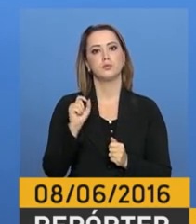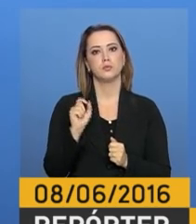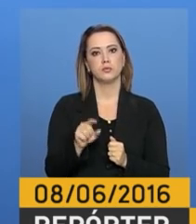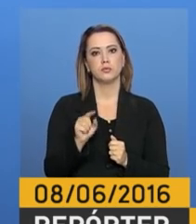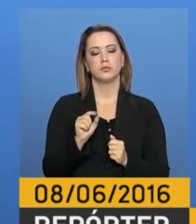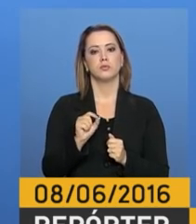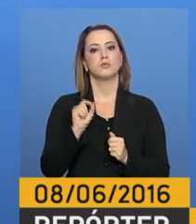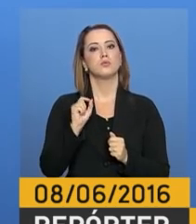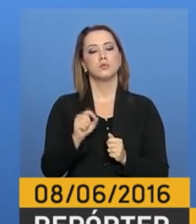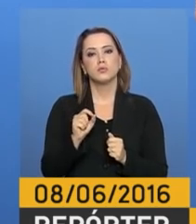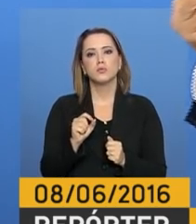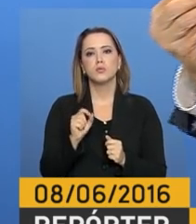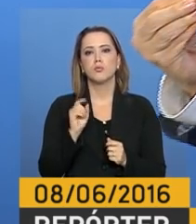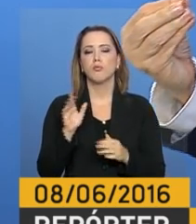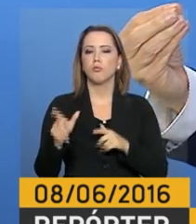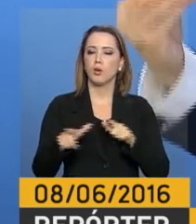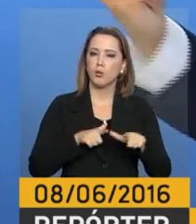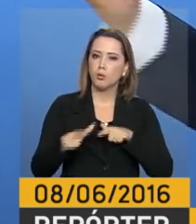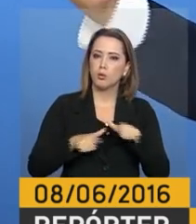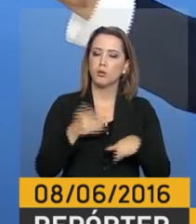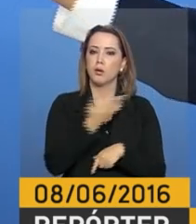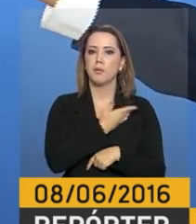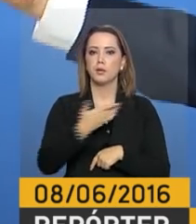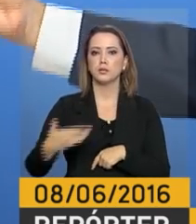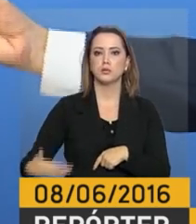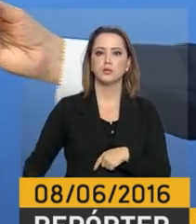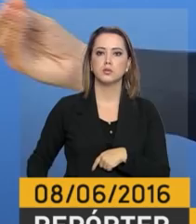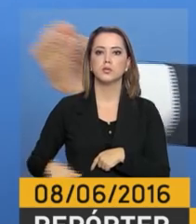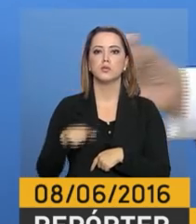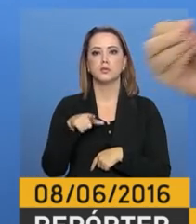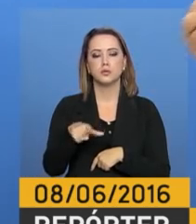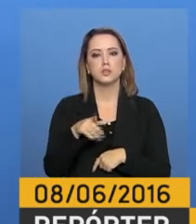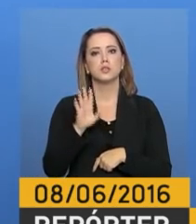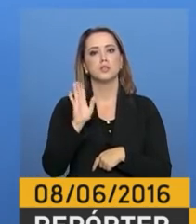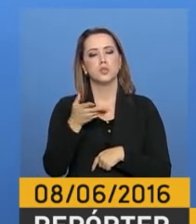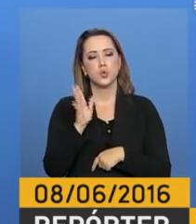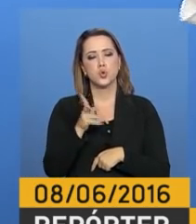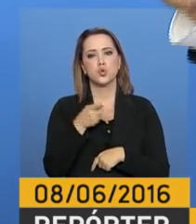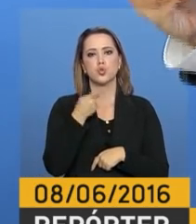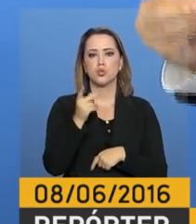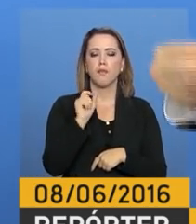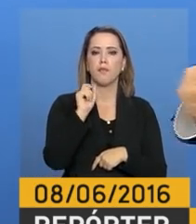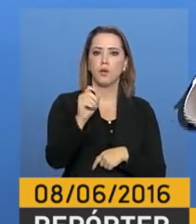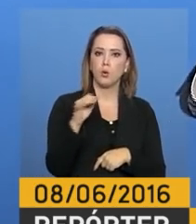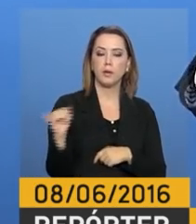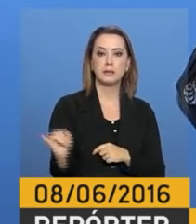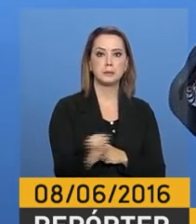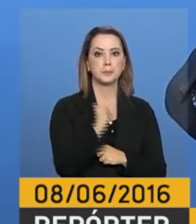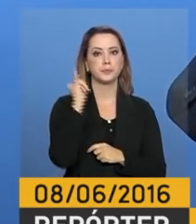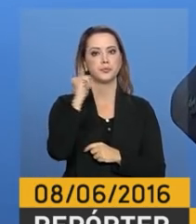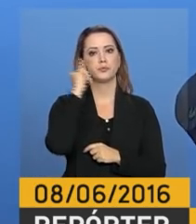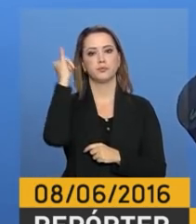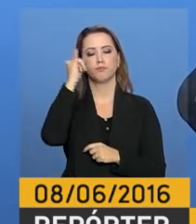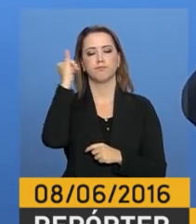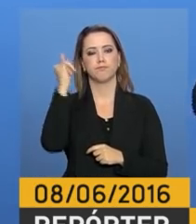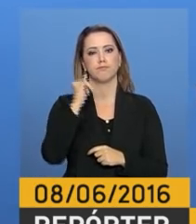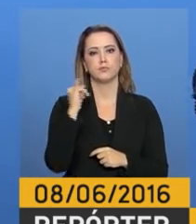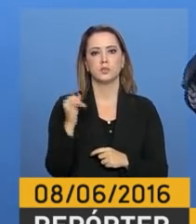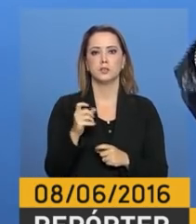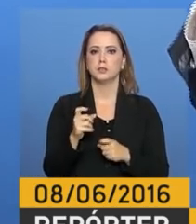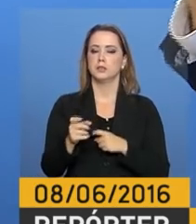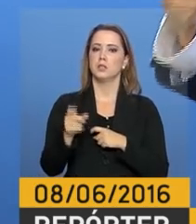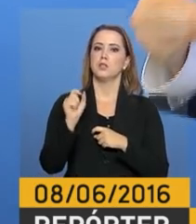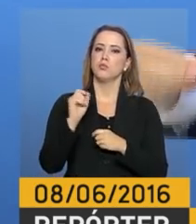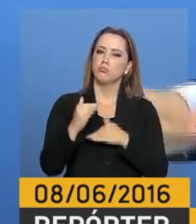serviços públicos então o governo declarou o presidente Michel Temer declarou a prioridade do de